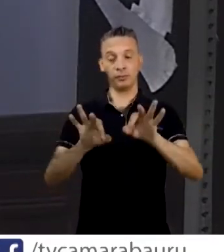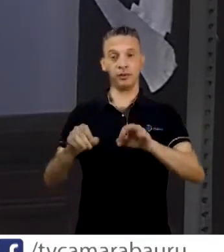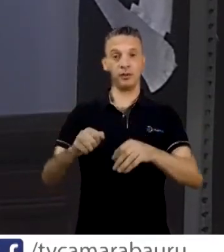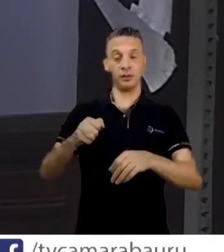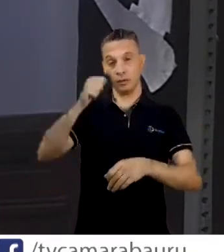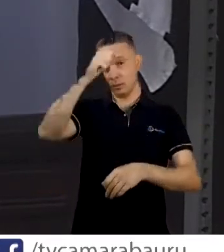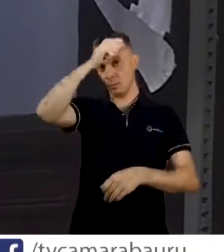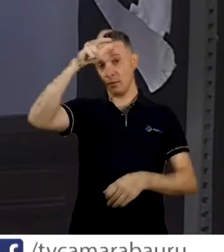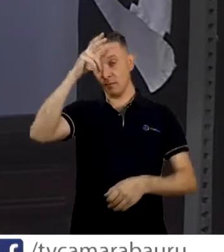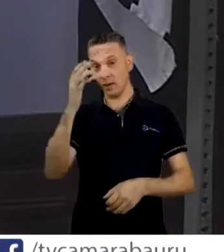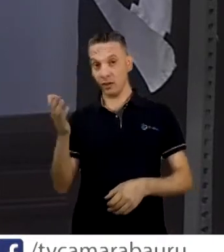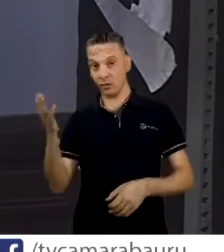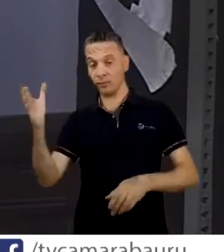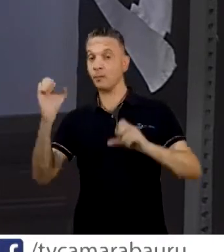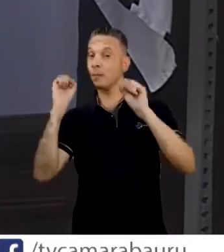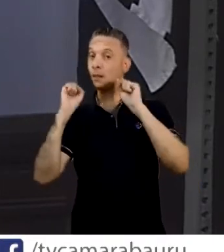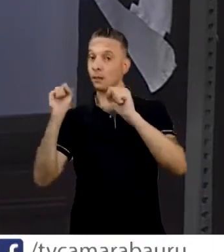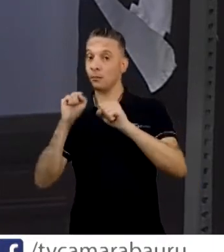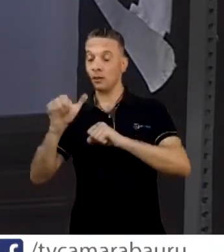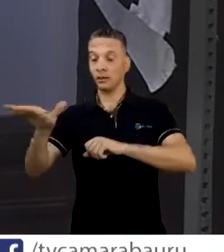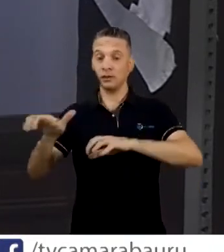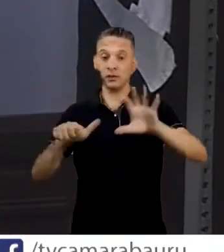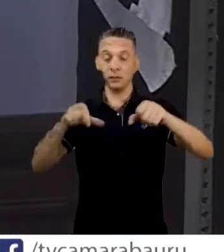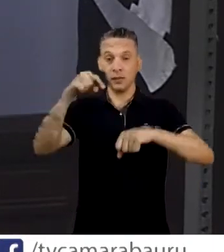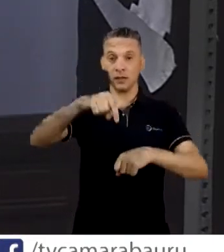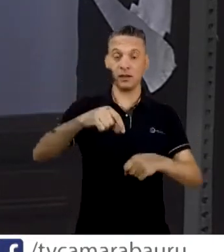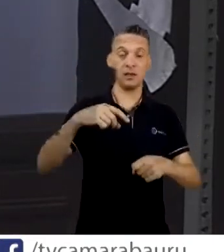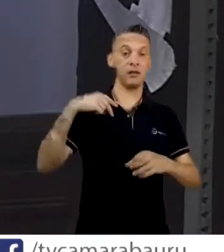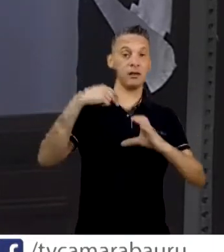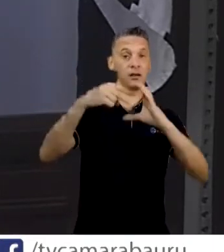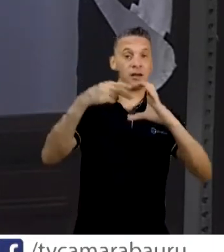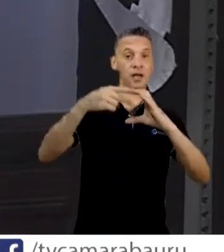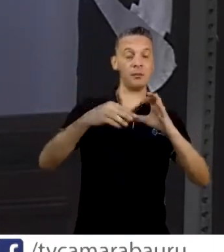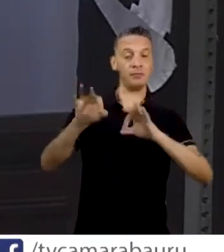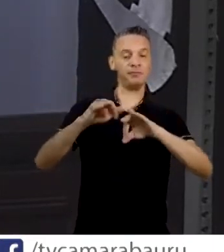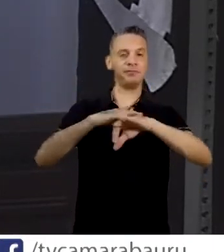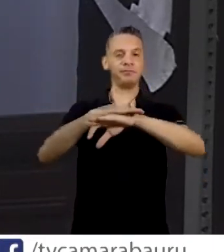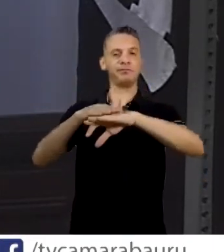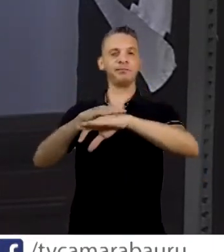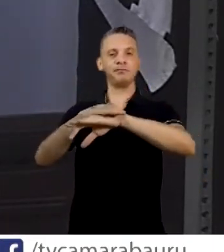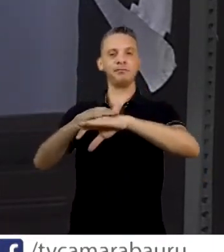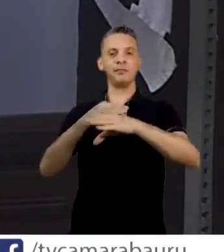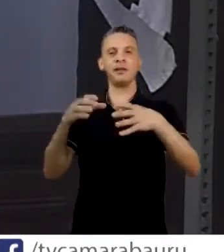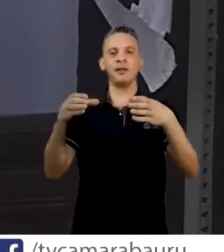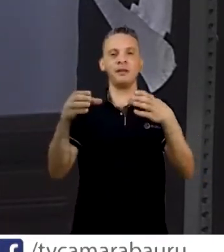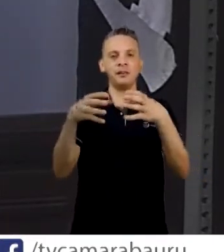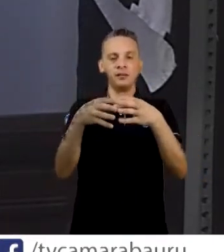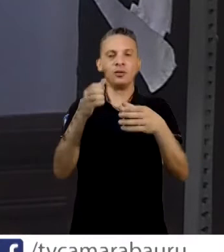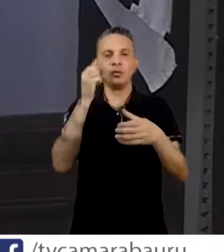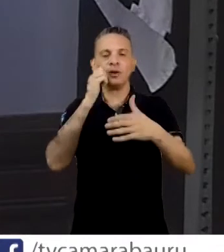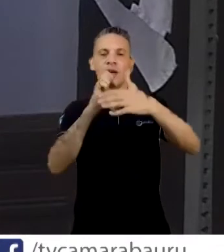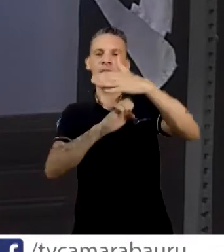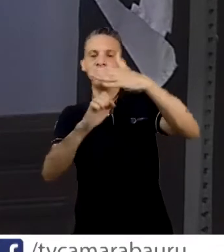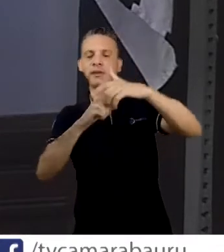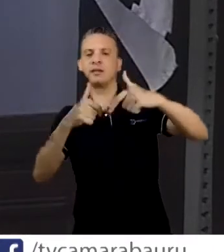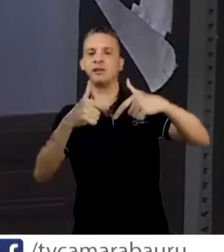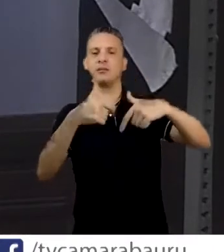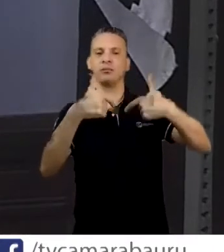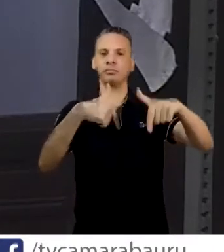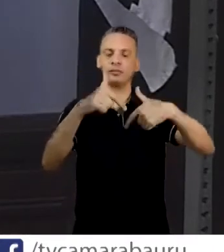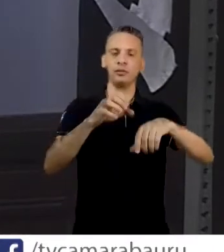prefeito, poderia realmente chamar essa casa numa conversa para a gente, juntamente com a empresa que presta serviço para a nossa